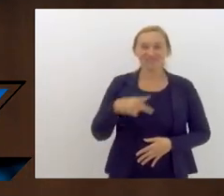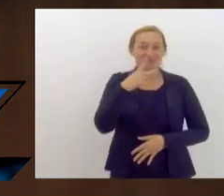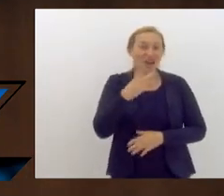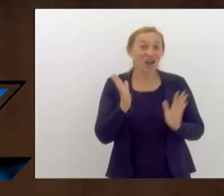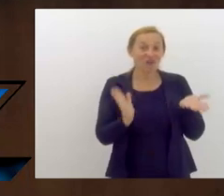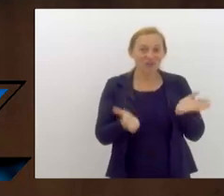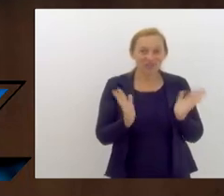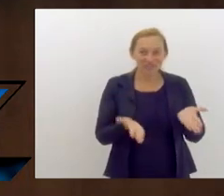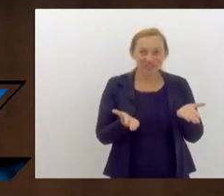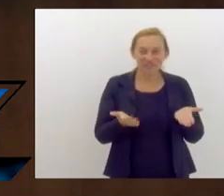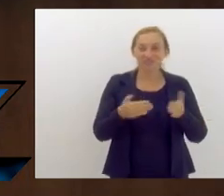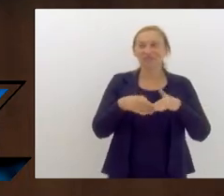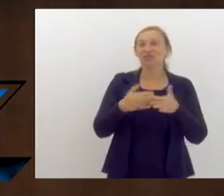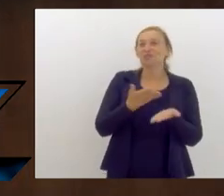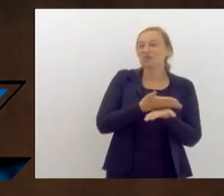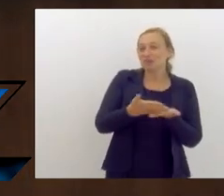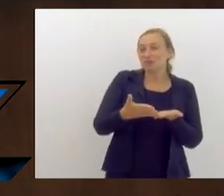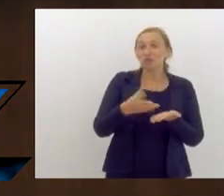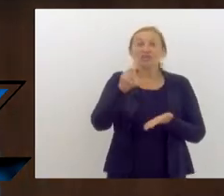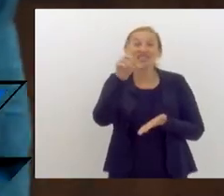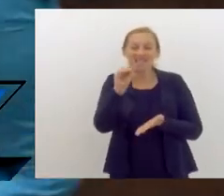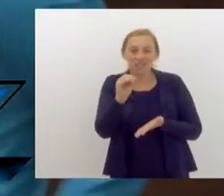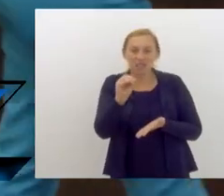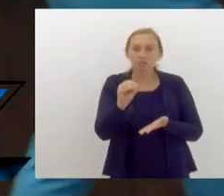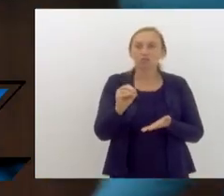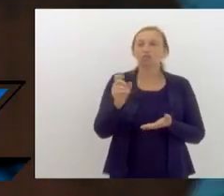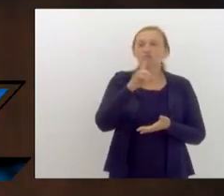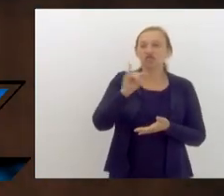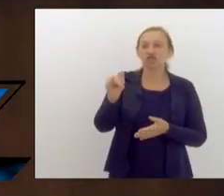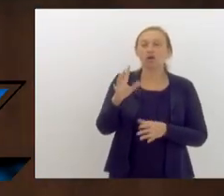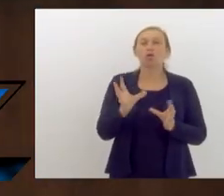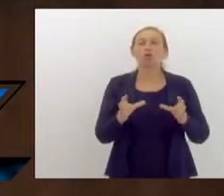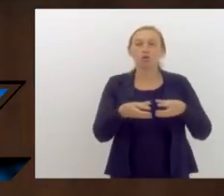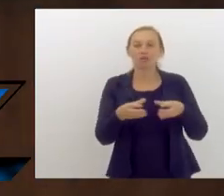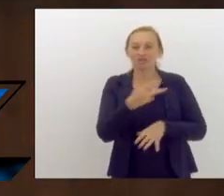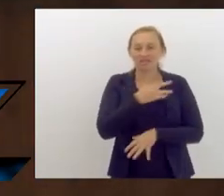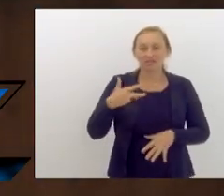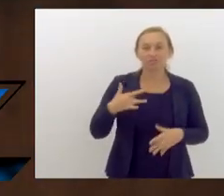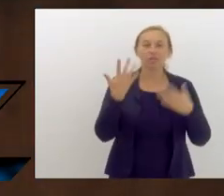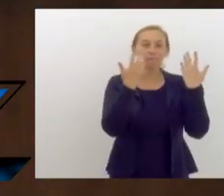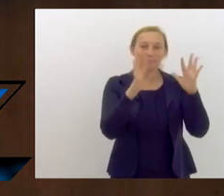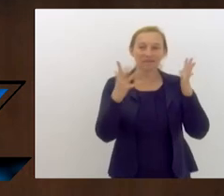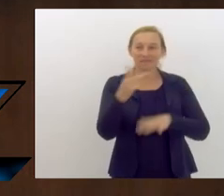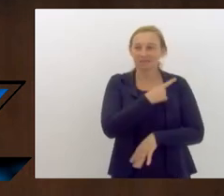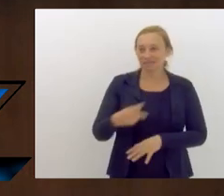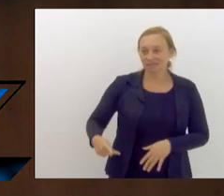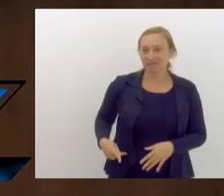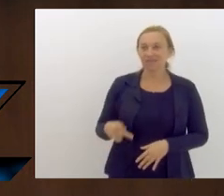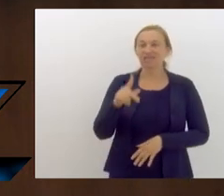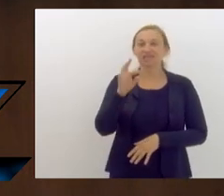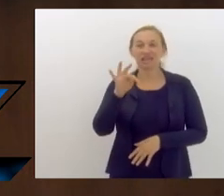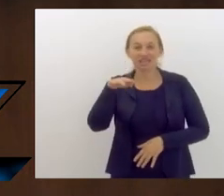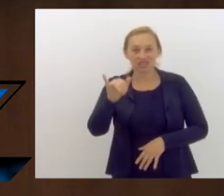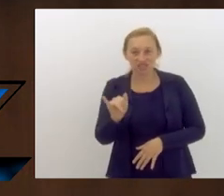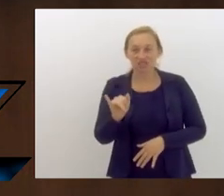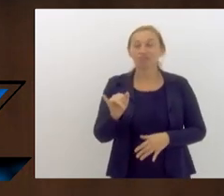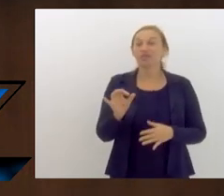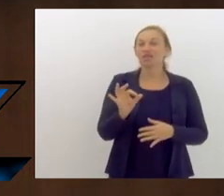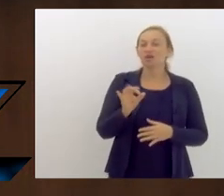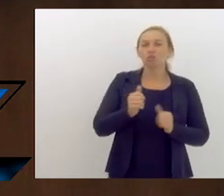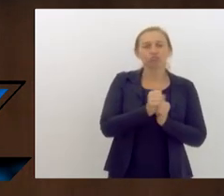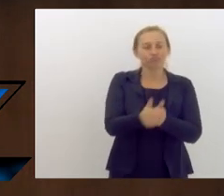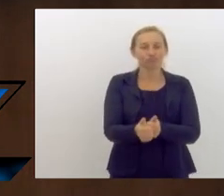a gente começou o dia cedo nessa casa na comissão de saúde saudar o presidente da Comissão Vieira que brilhantemente